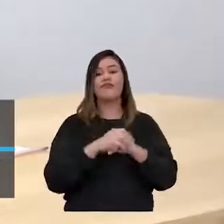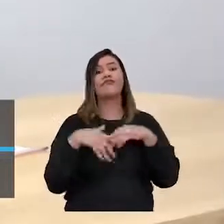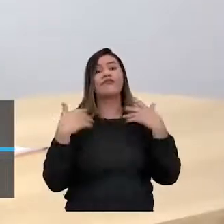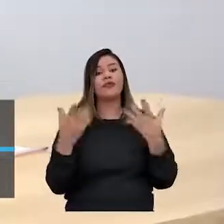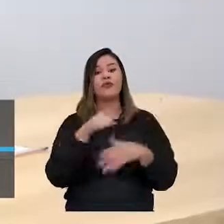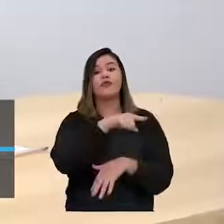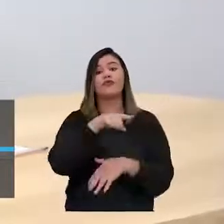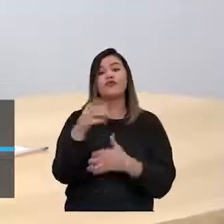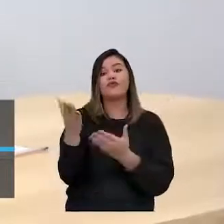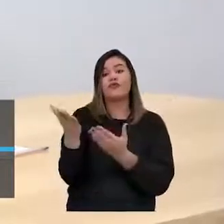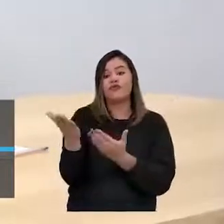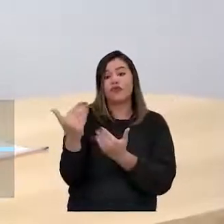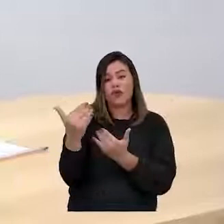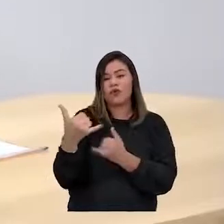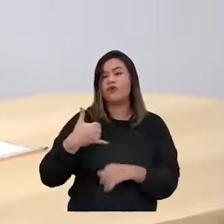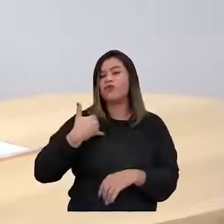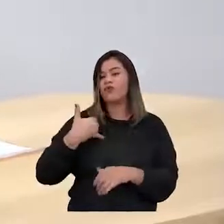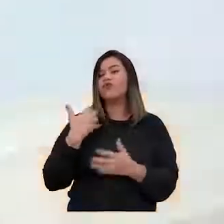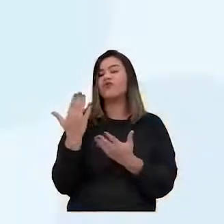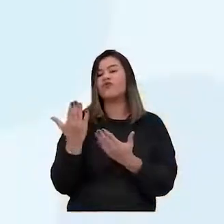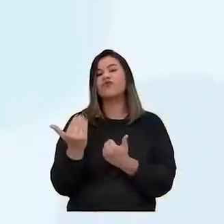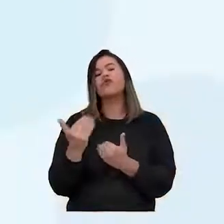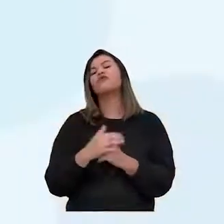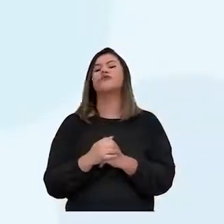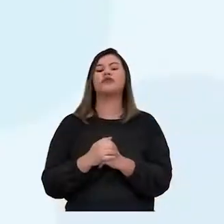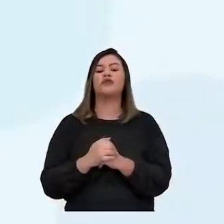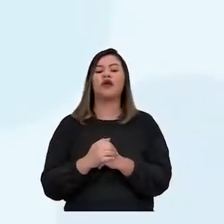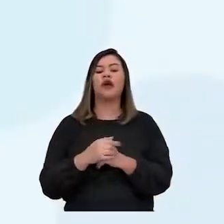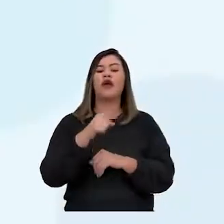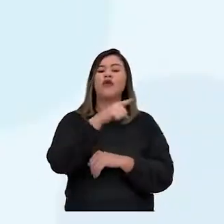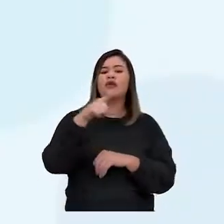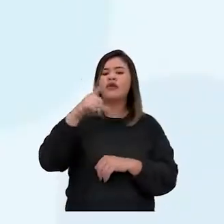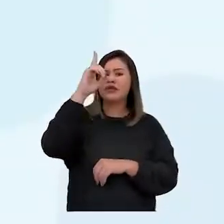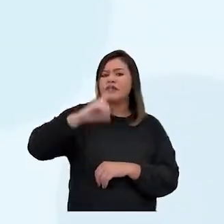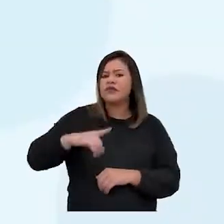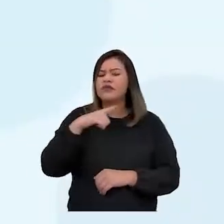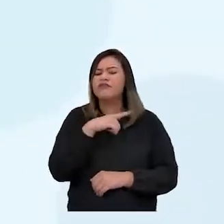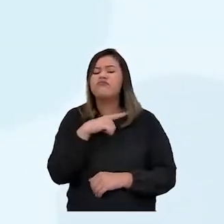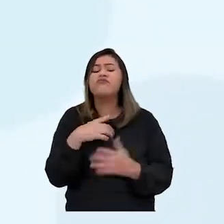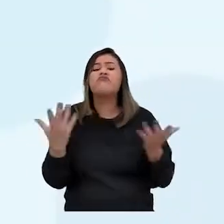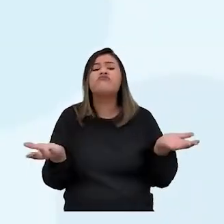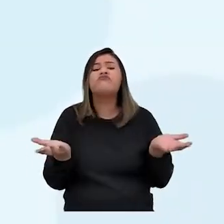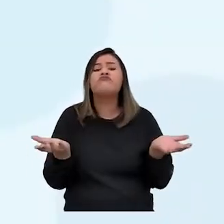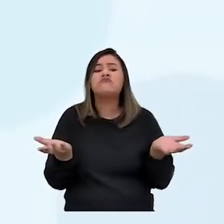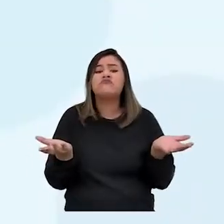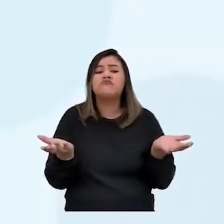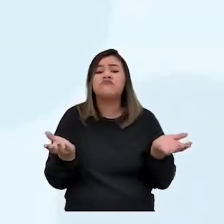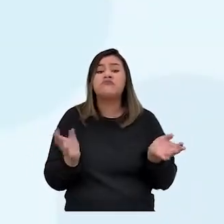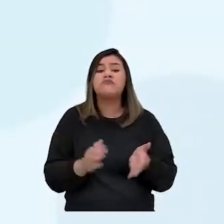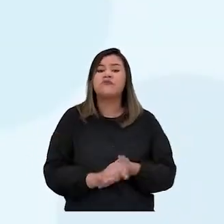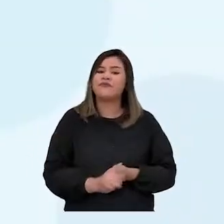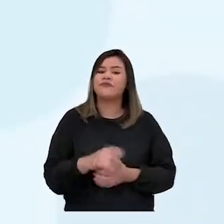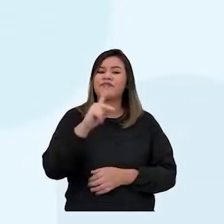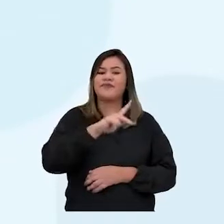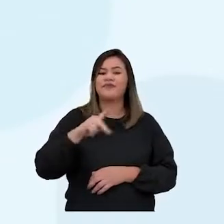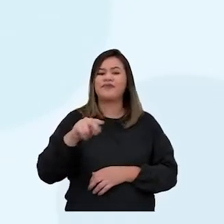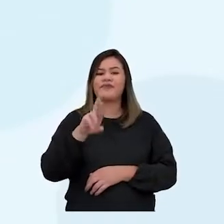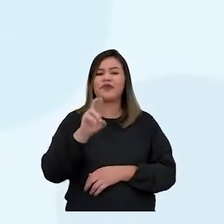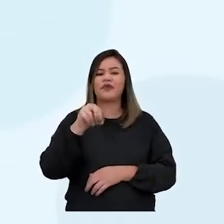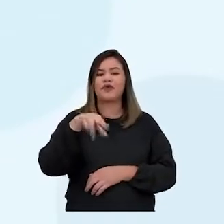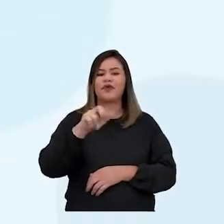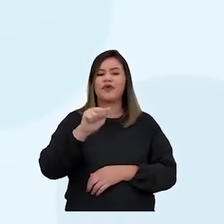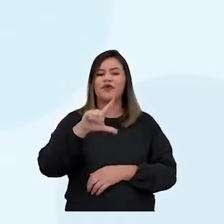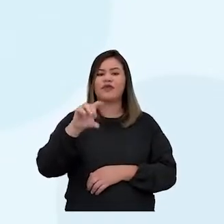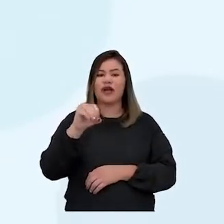Jovens e adolescentes possuem direitos? Então, o professor Ronaldo trouxe o comentário aqui da